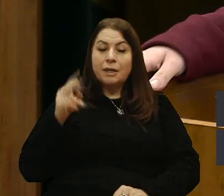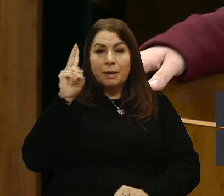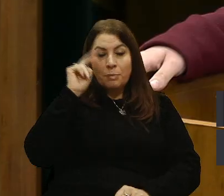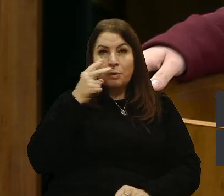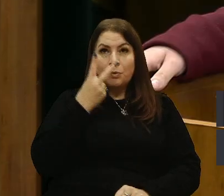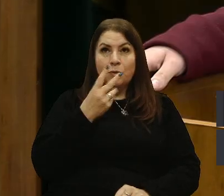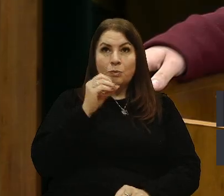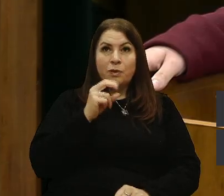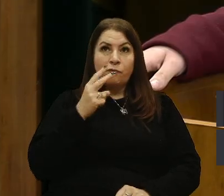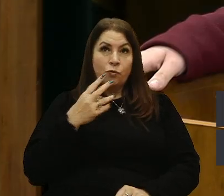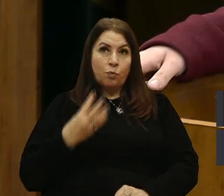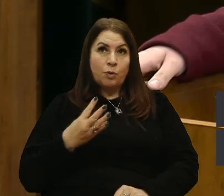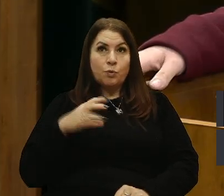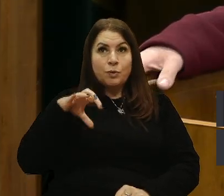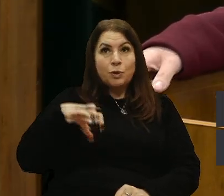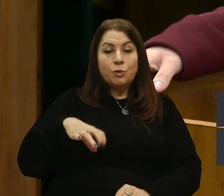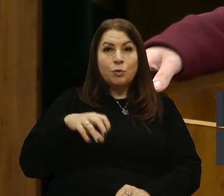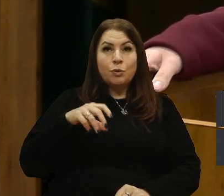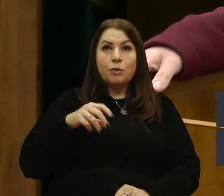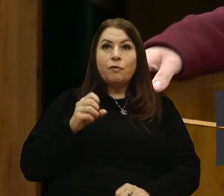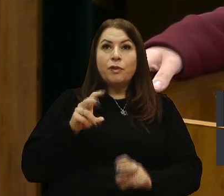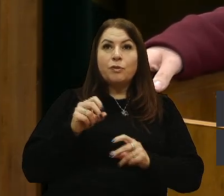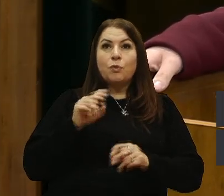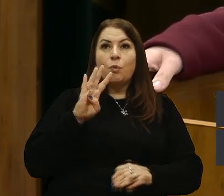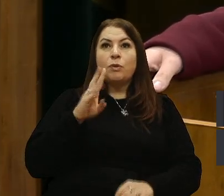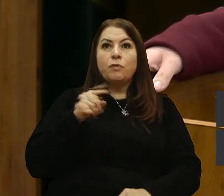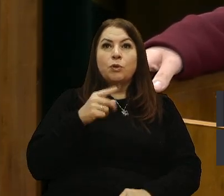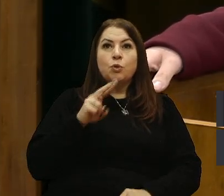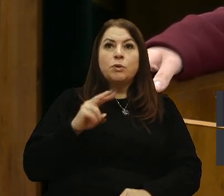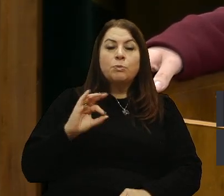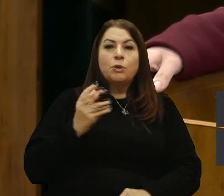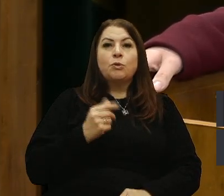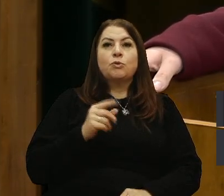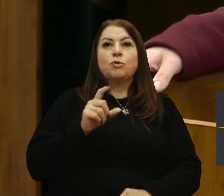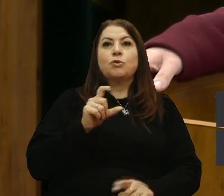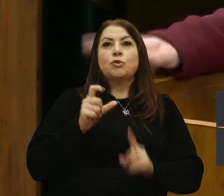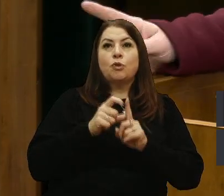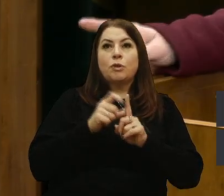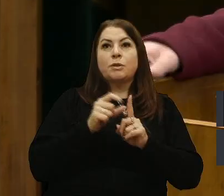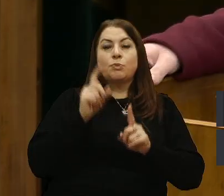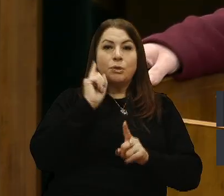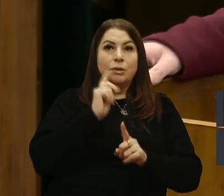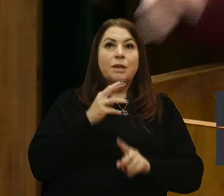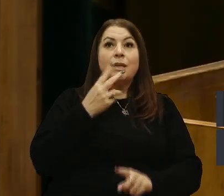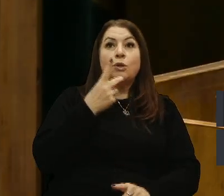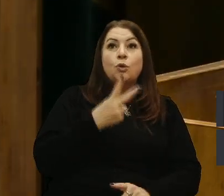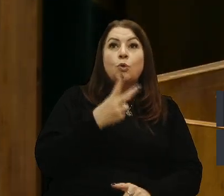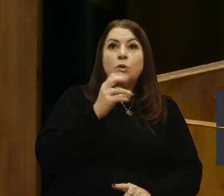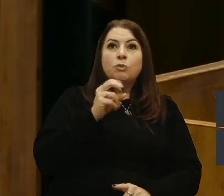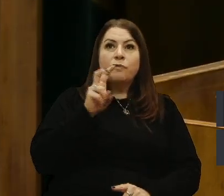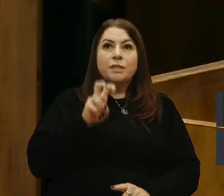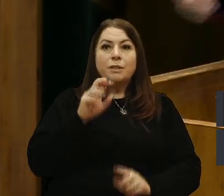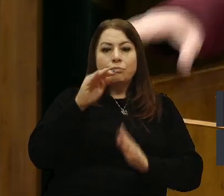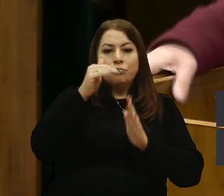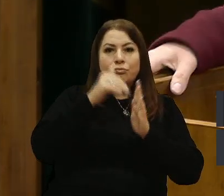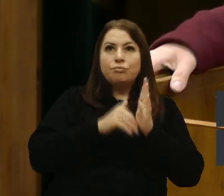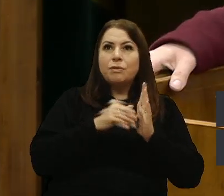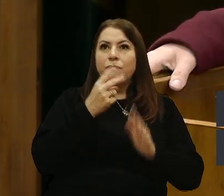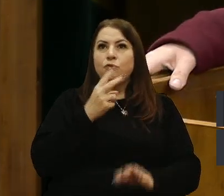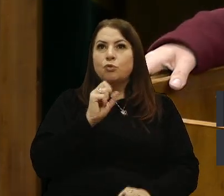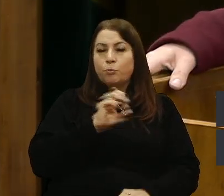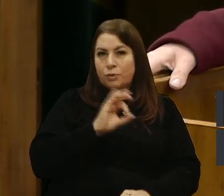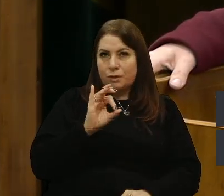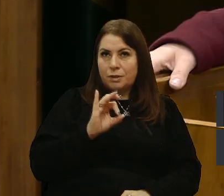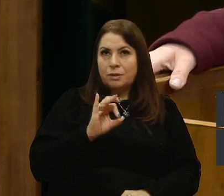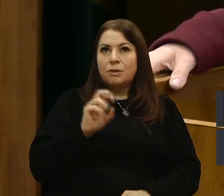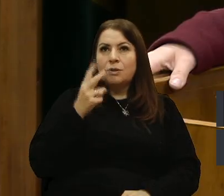de 2024, o setor vendeu em torno de 4,2 milhões de dólares para os Estados Unidos. Em 2025, houve uma queda de 28%